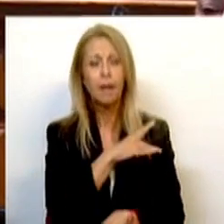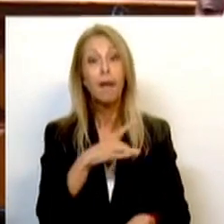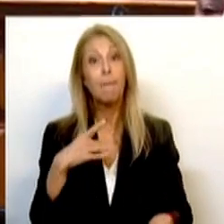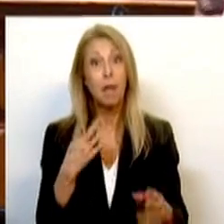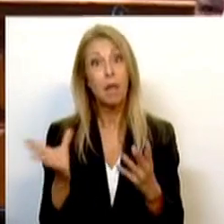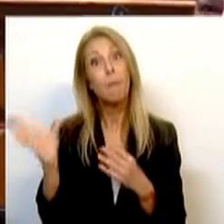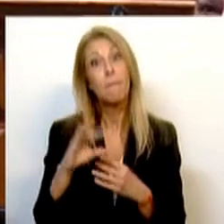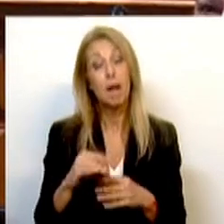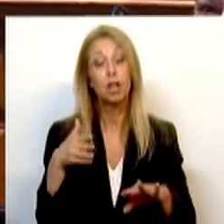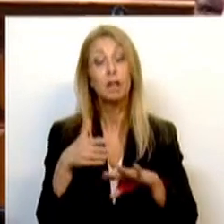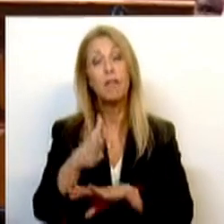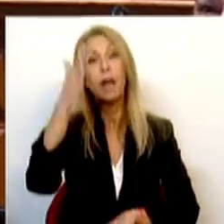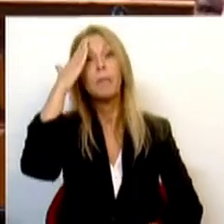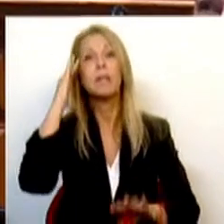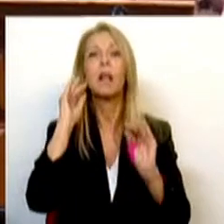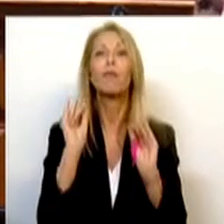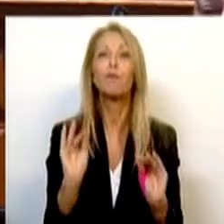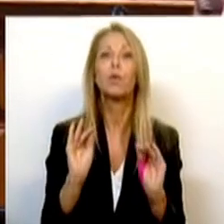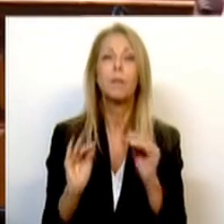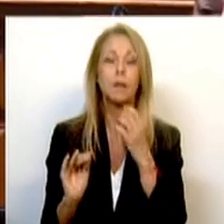do aumento da capacidade formativa,